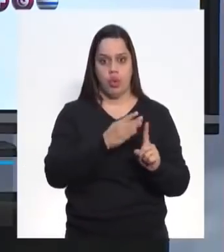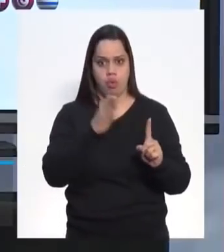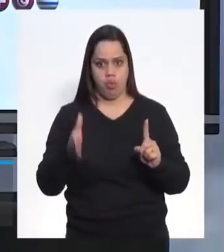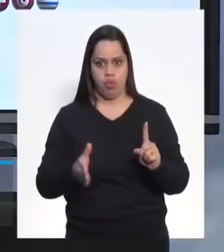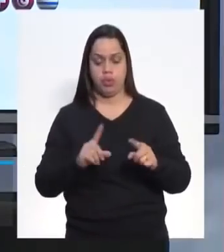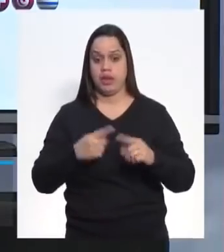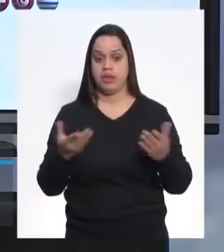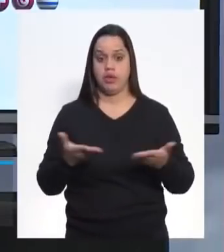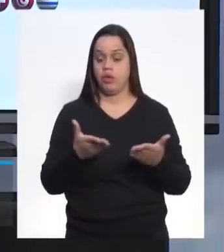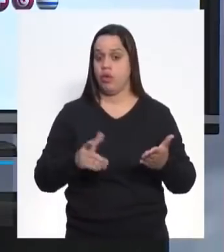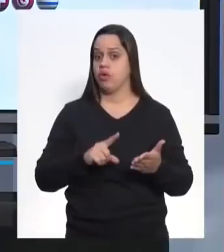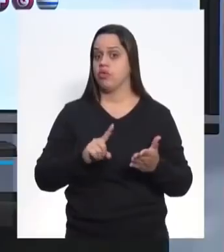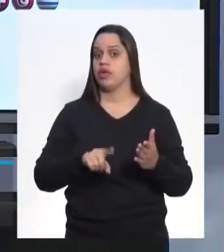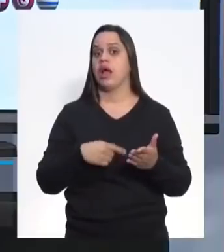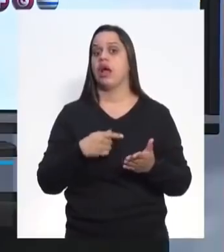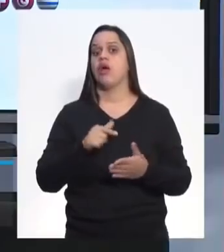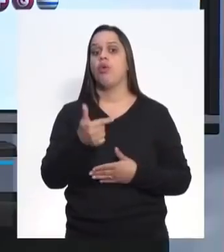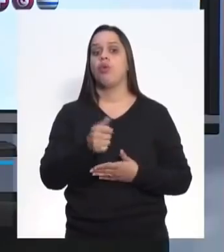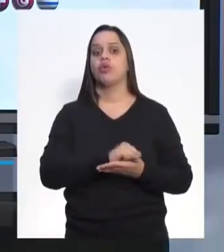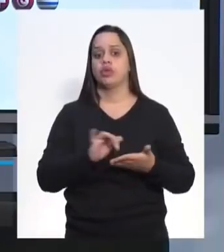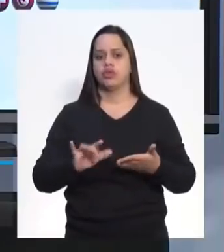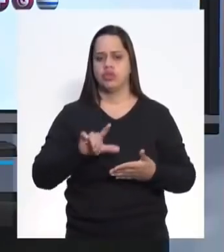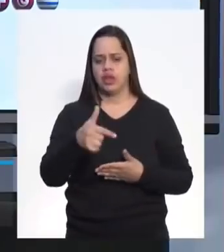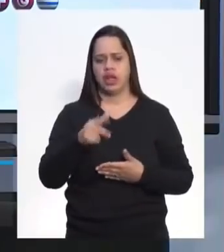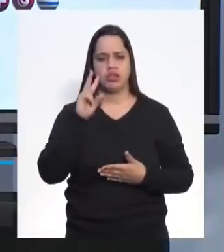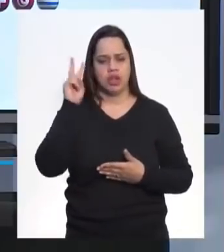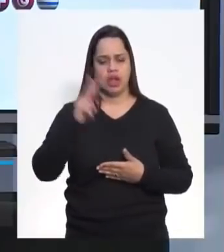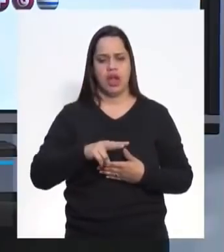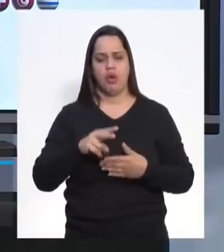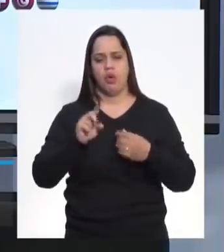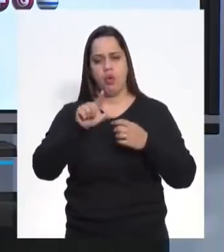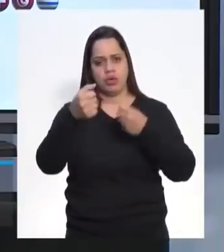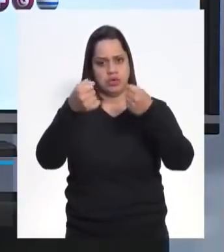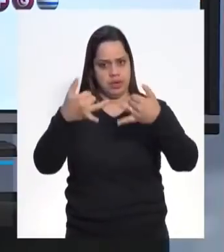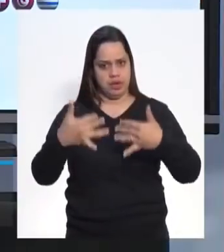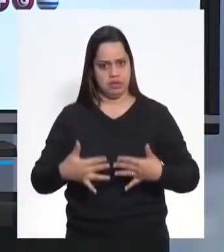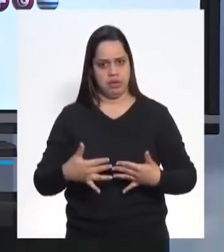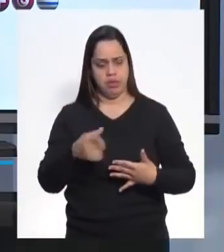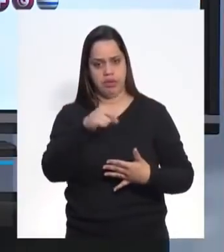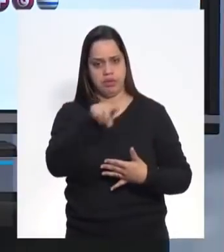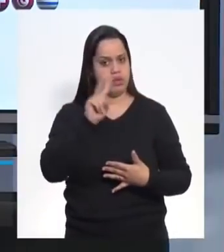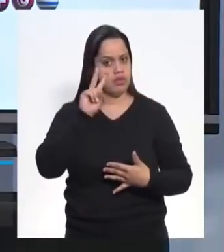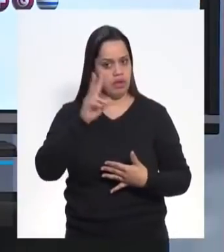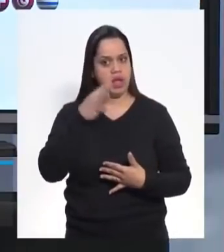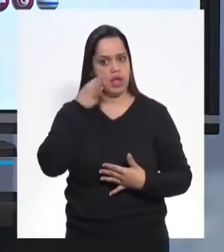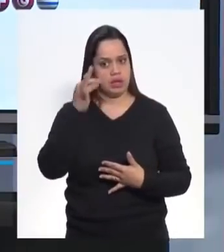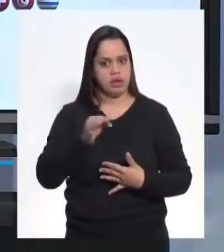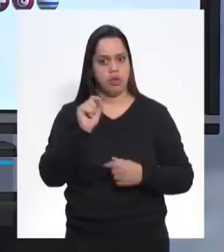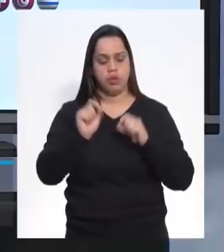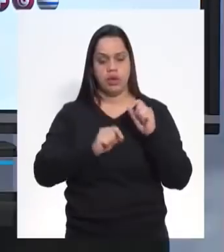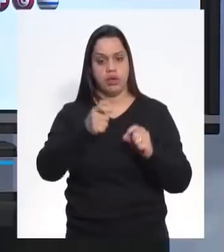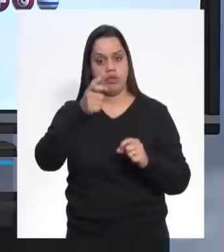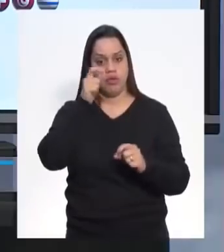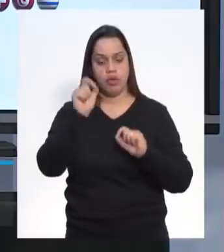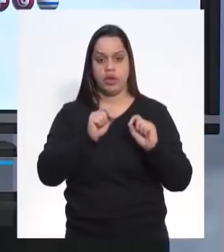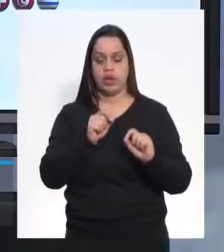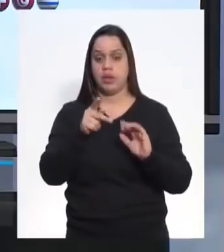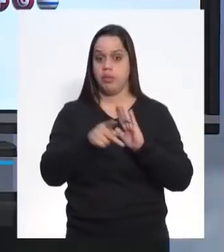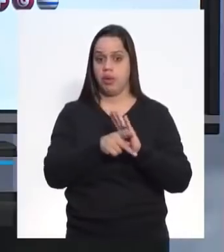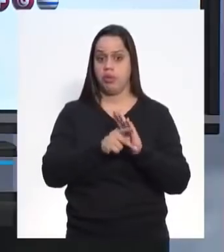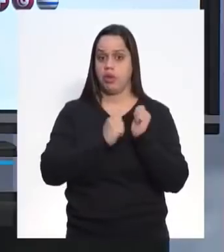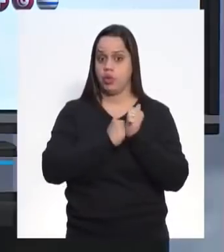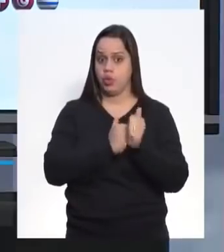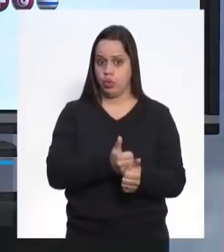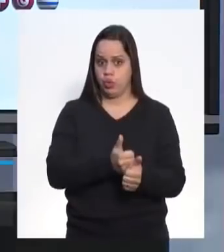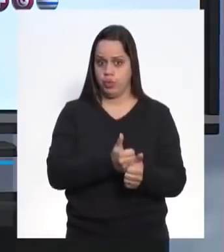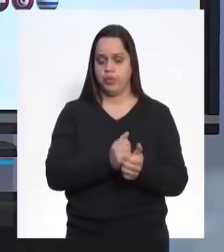Só que agora eu vou dar uma outra definição, tá? Não uma outra definição, uma outra situação que você pode observar a questão do consecutivo.